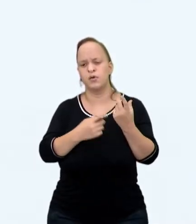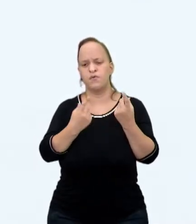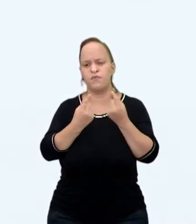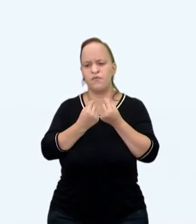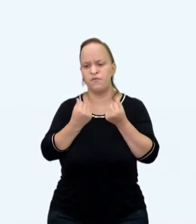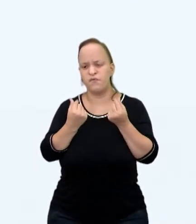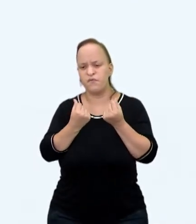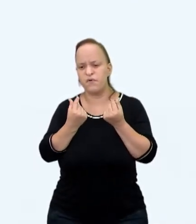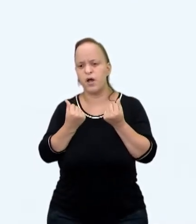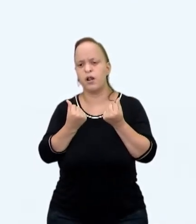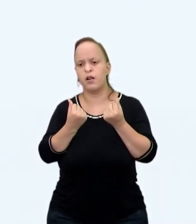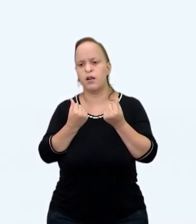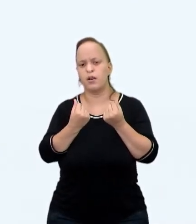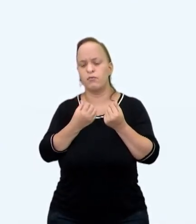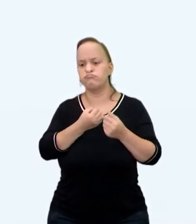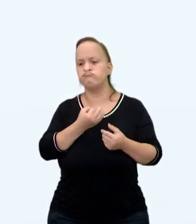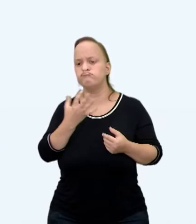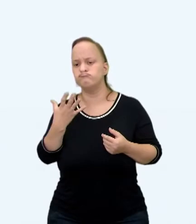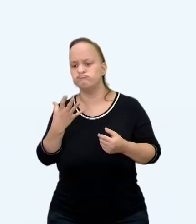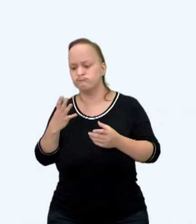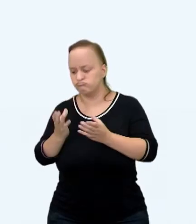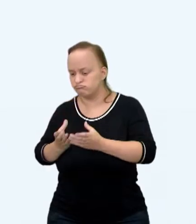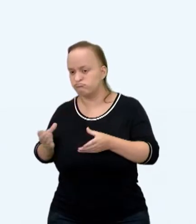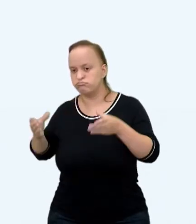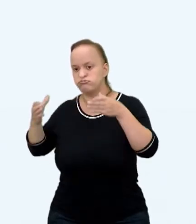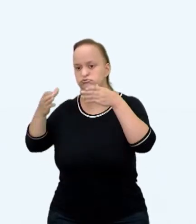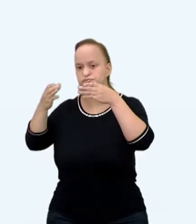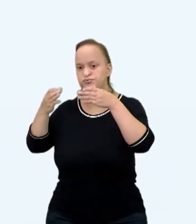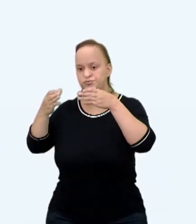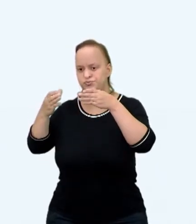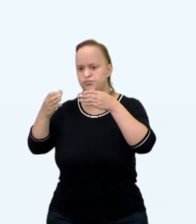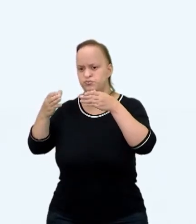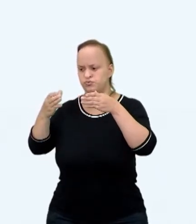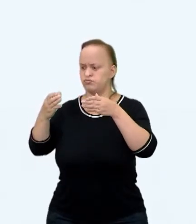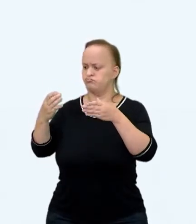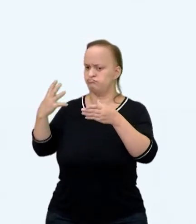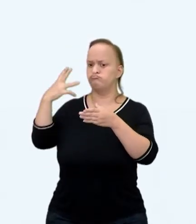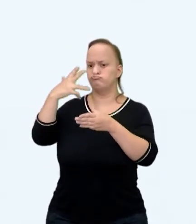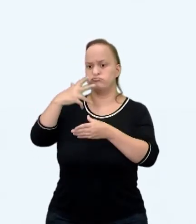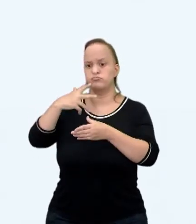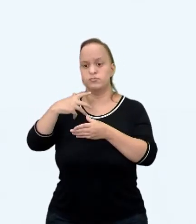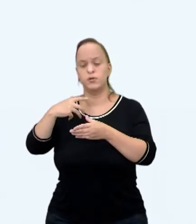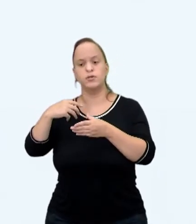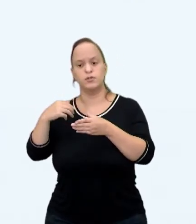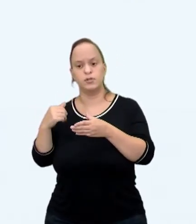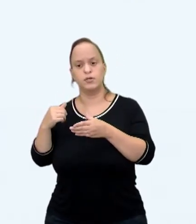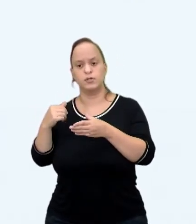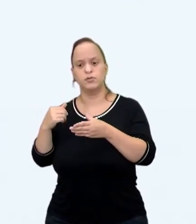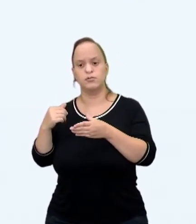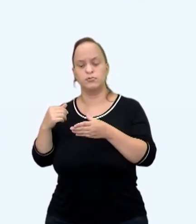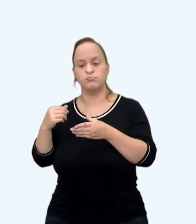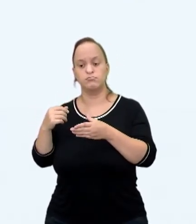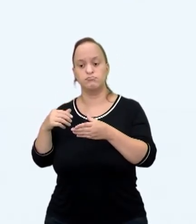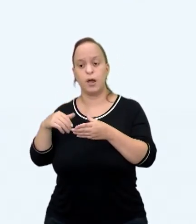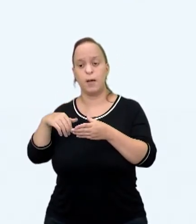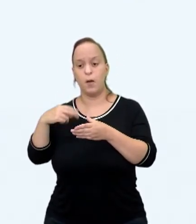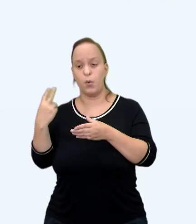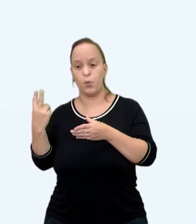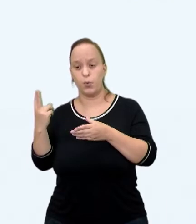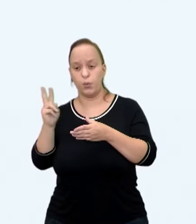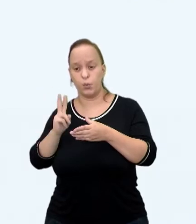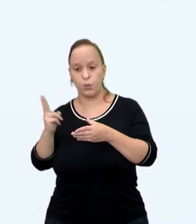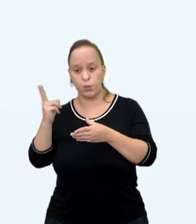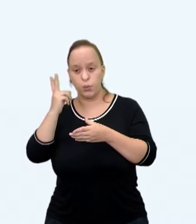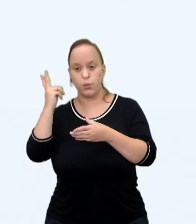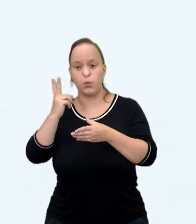valer tanto, porque a embalagem, ele como produto, ele tá bem embalado, então ele vale mais que o outro. Eh, ele